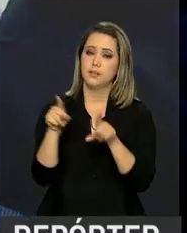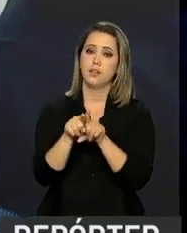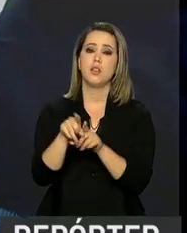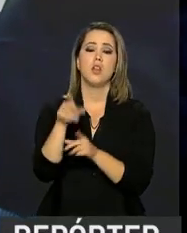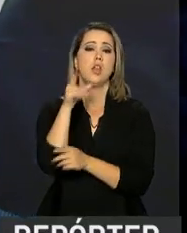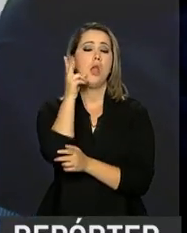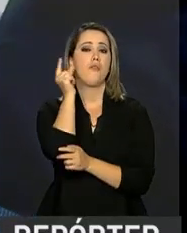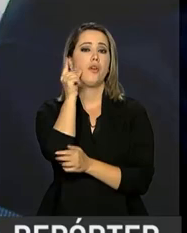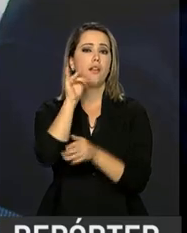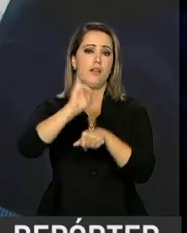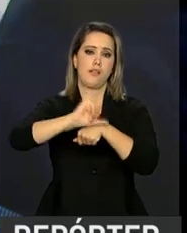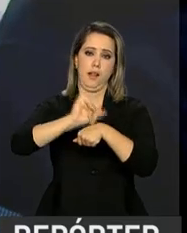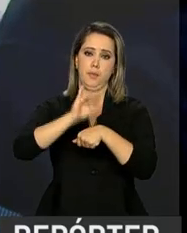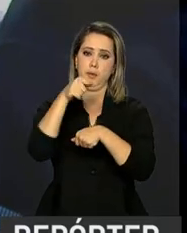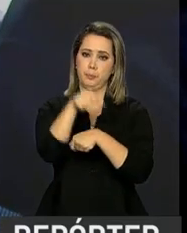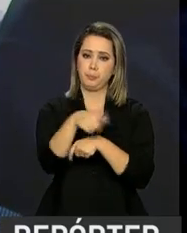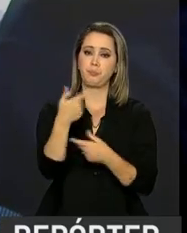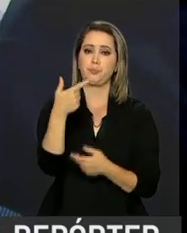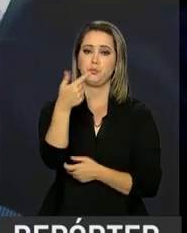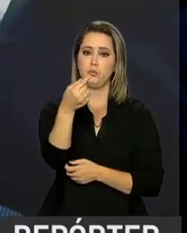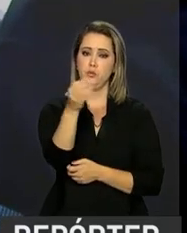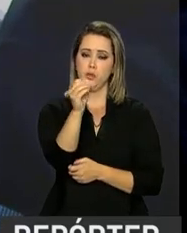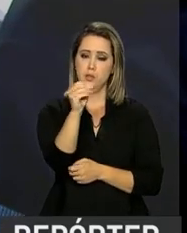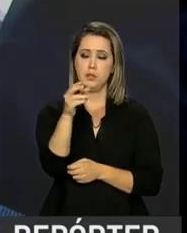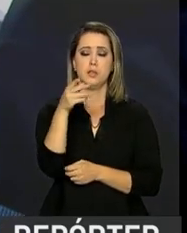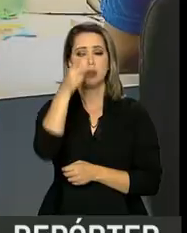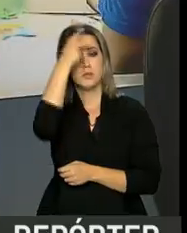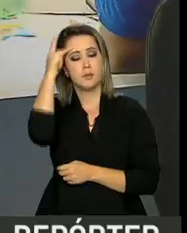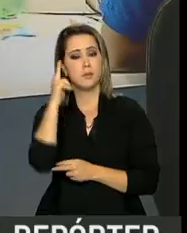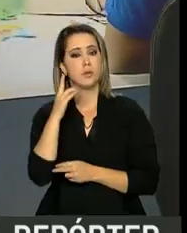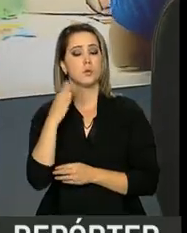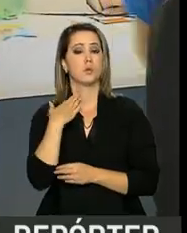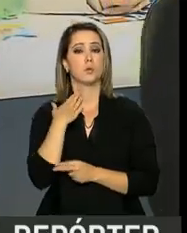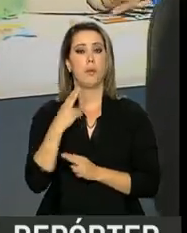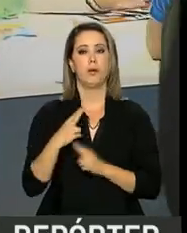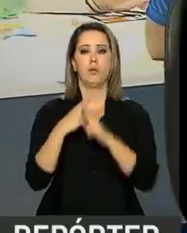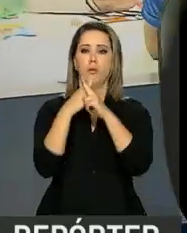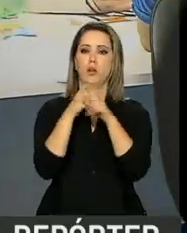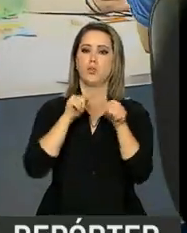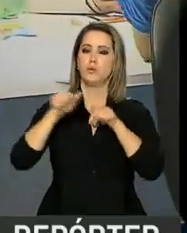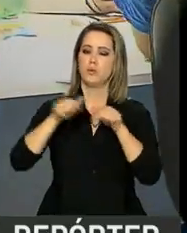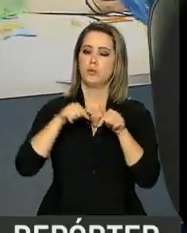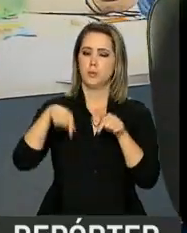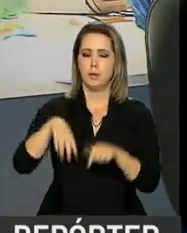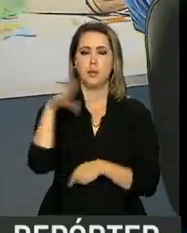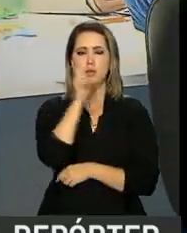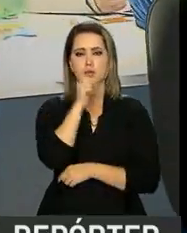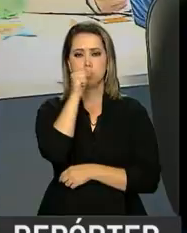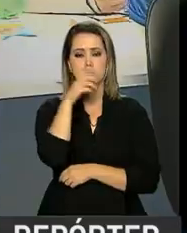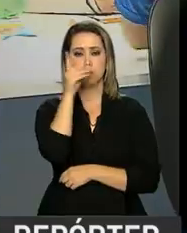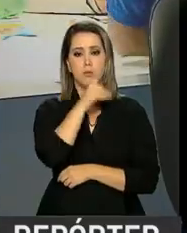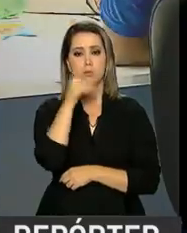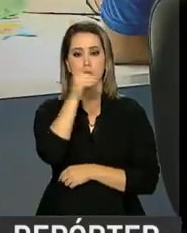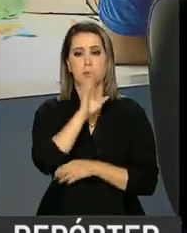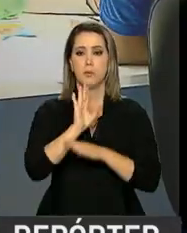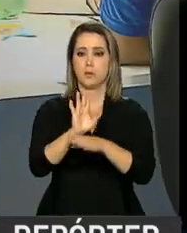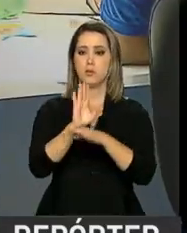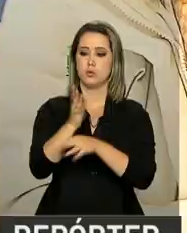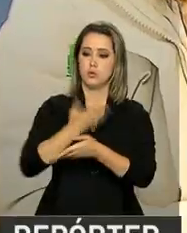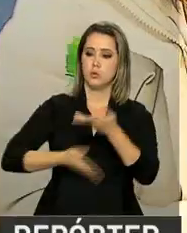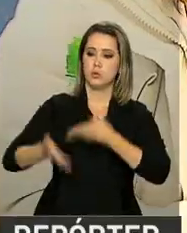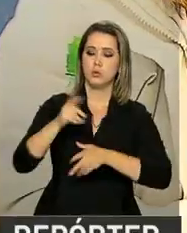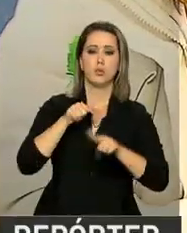cidades, 700 empregados da Caixa Econômica Federal vão trabalhar neste fim de semana para ajudar nas